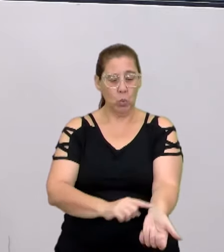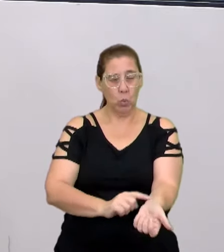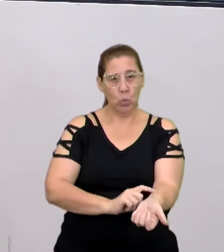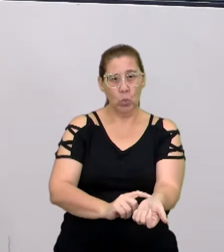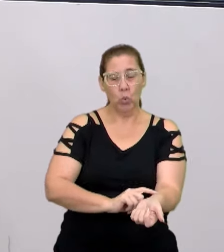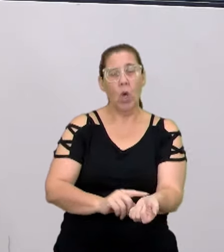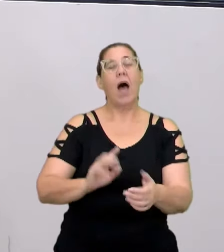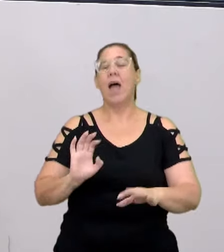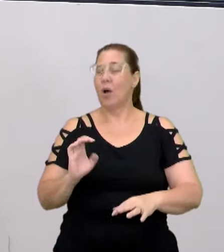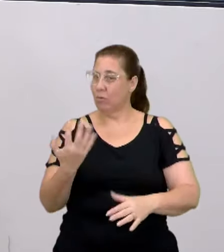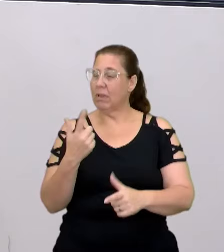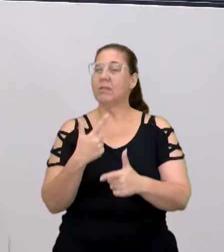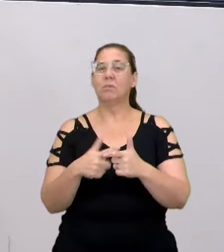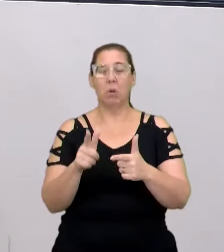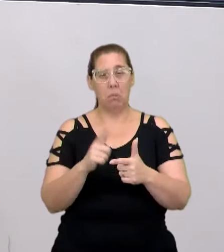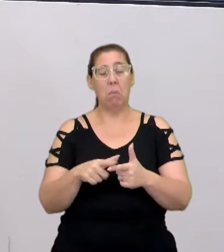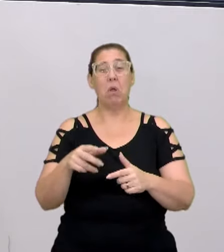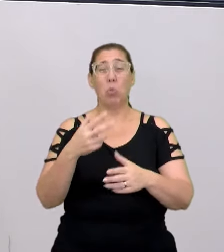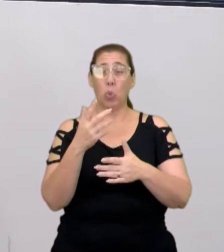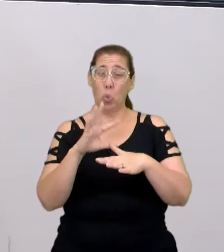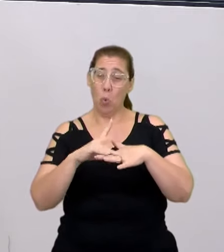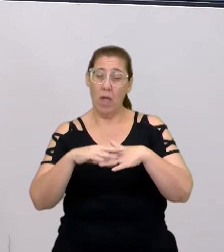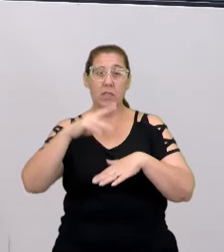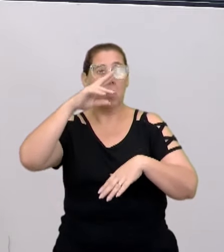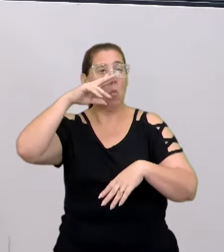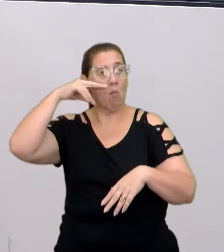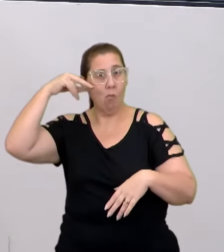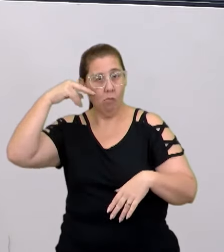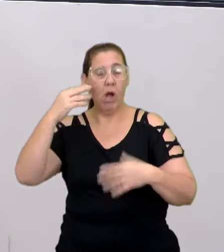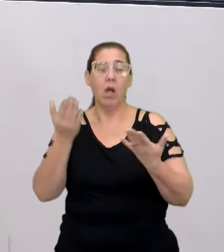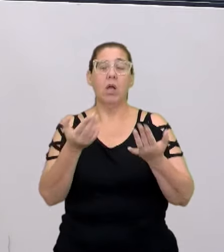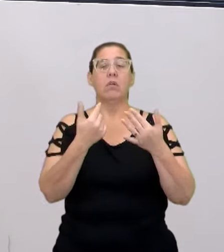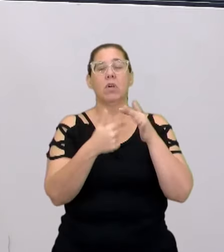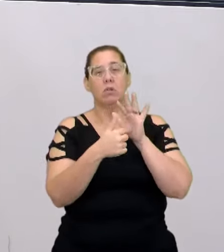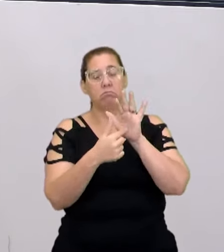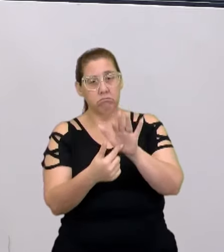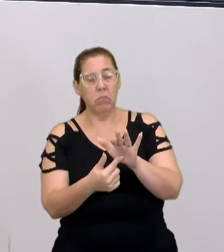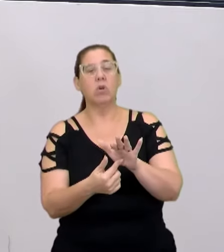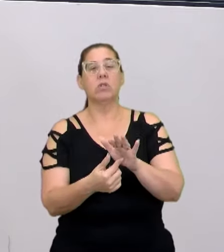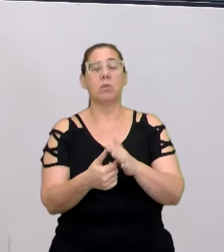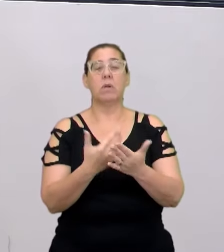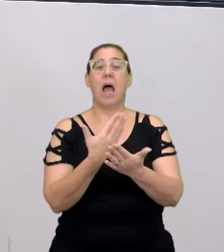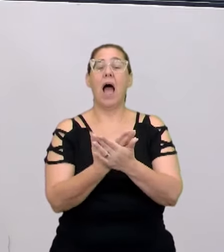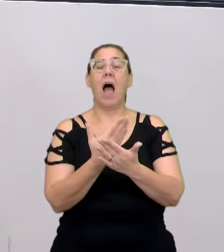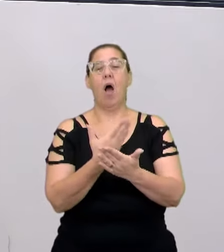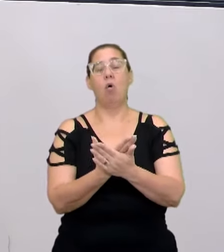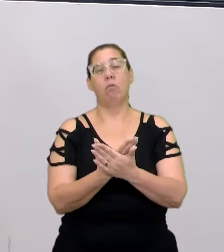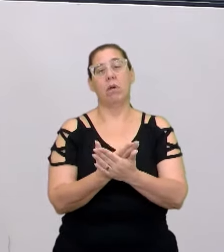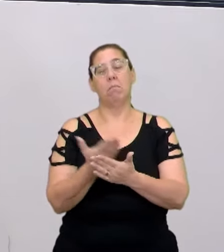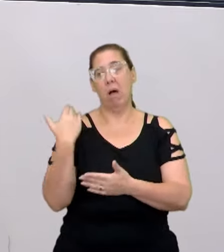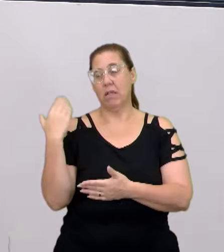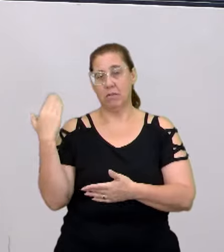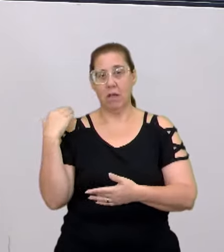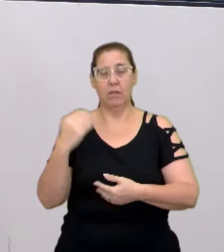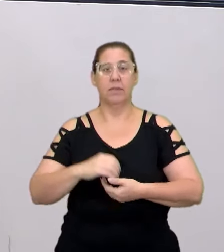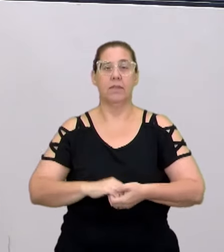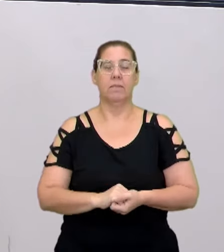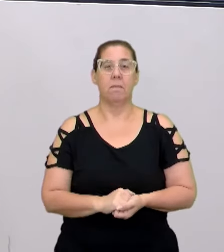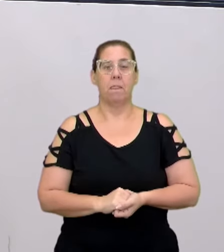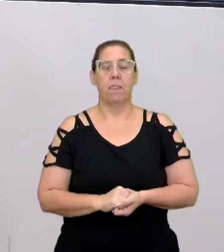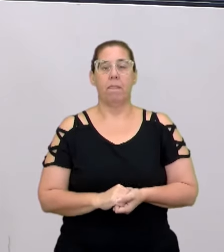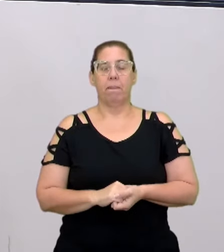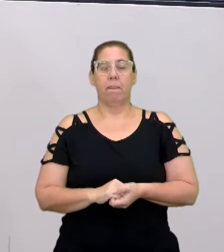esse tipo de anemia. E isso foi o que a gente trabalhou na nossa última aula, ok? E aí,